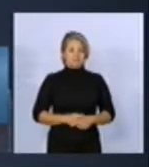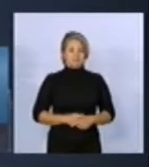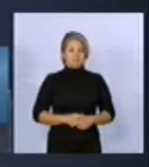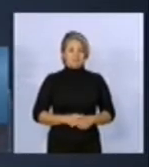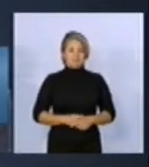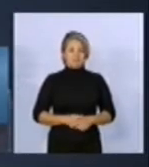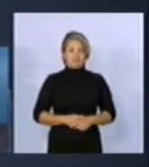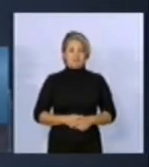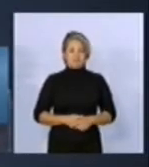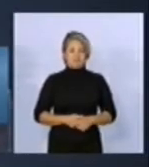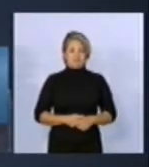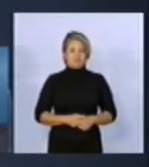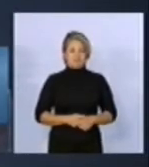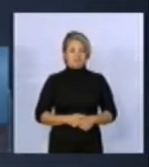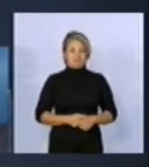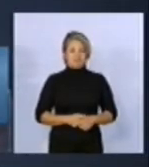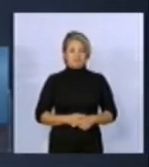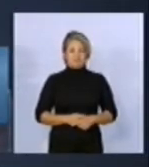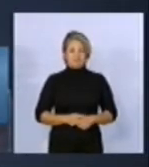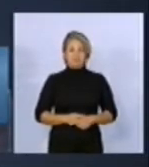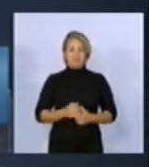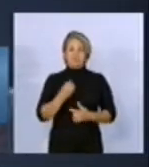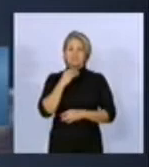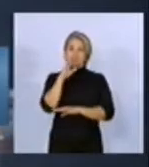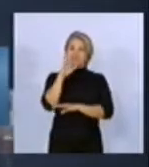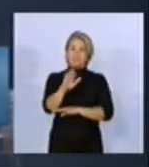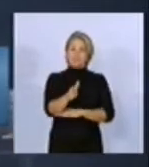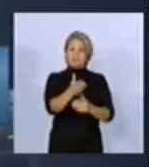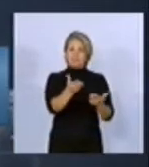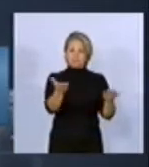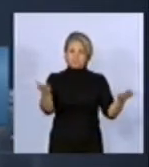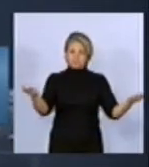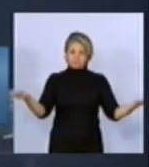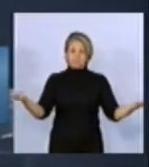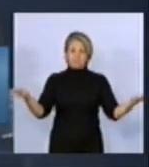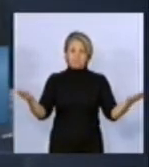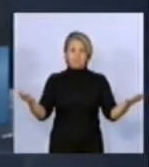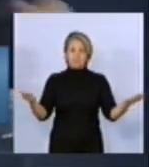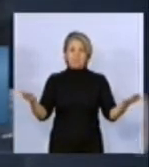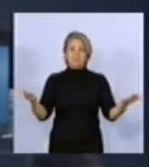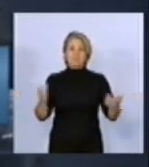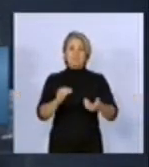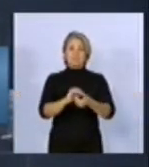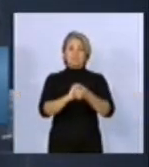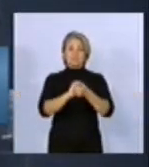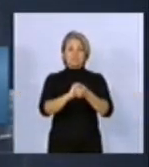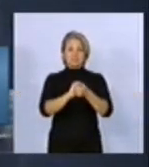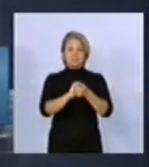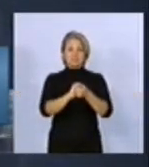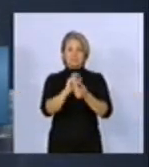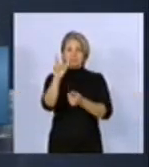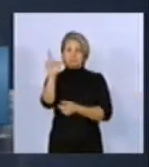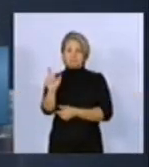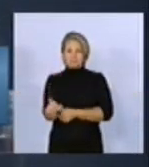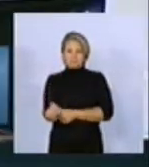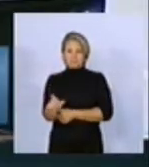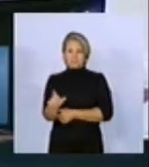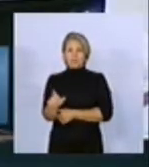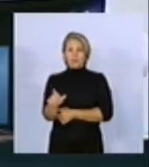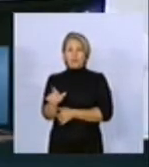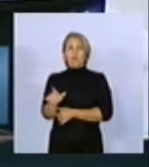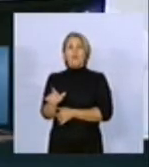G1 Oi boa tarde a todos sou dando excelência Ministro